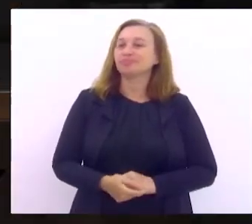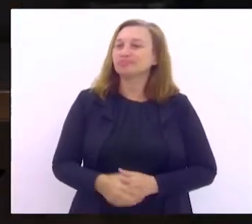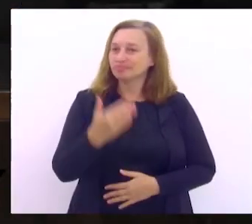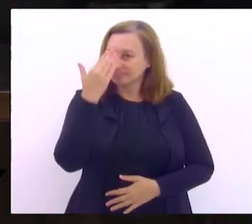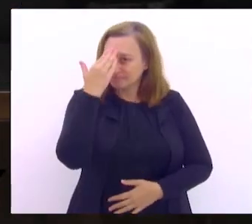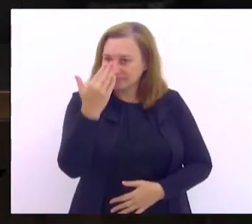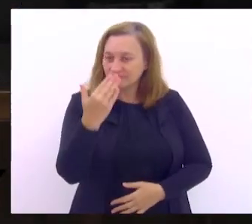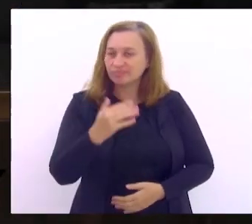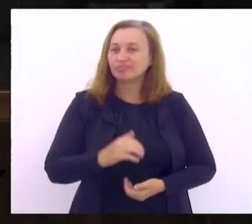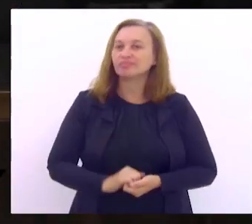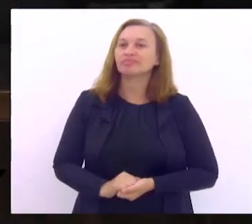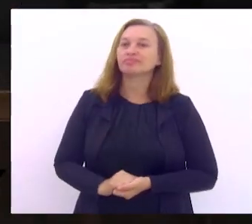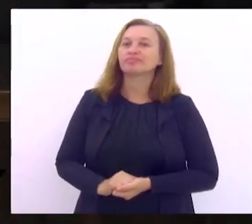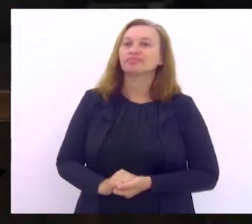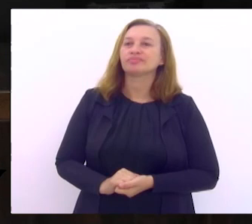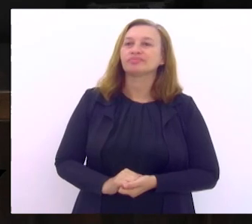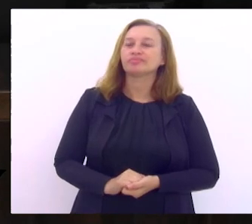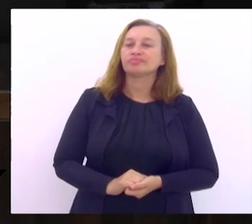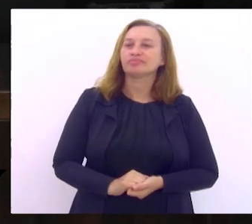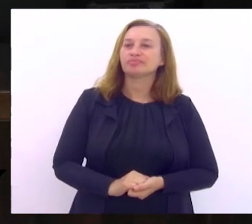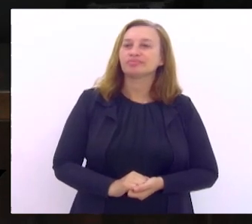Obrigado, senhora Catarina, obrigado.